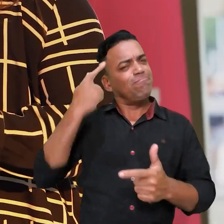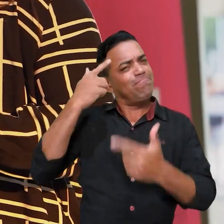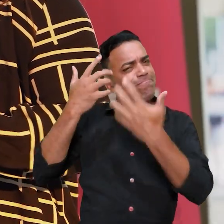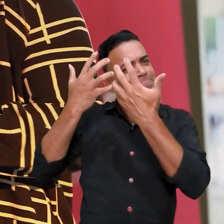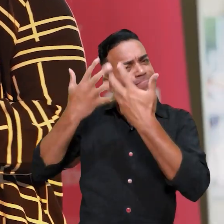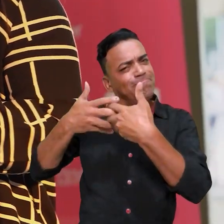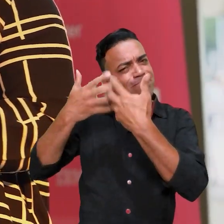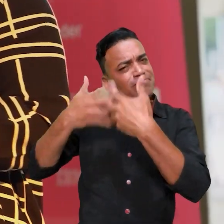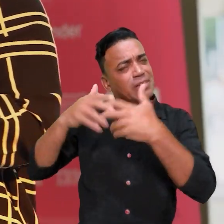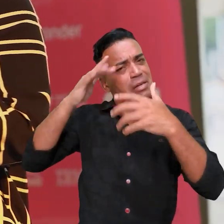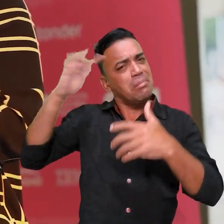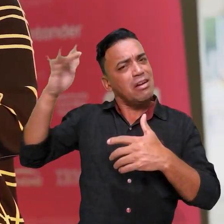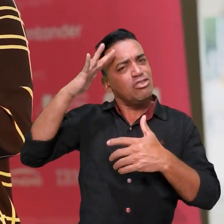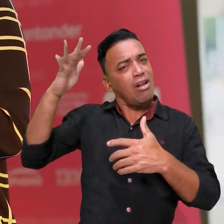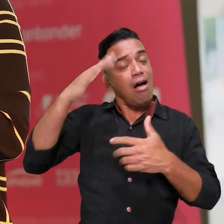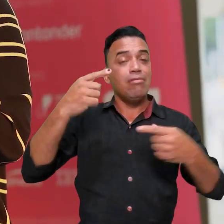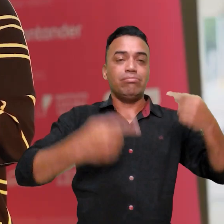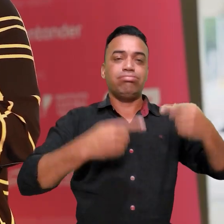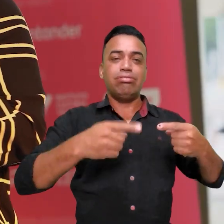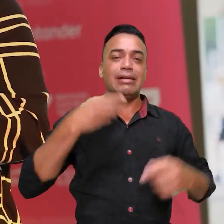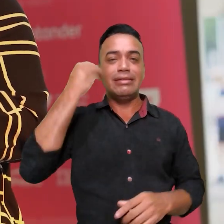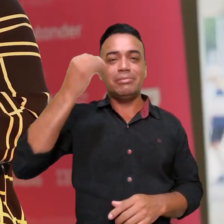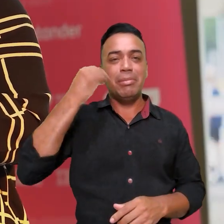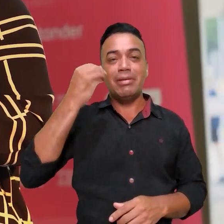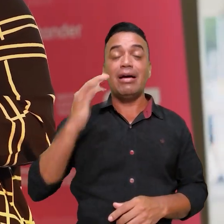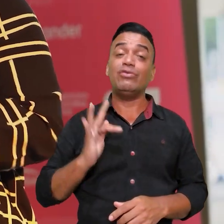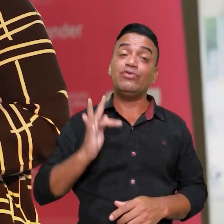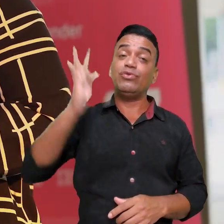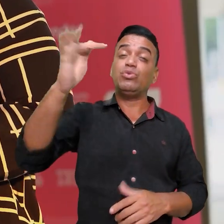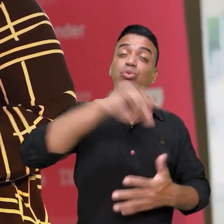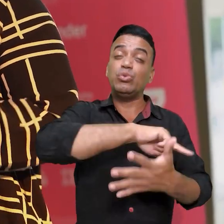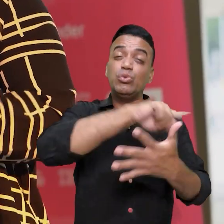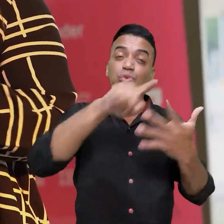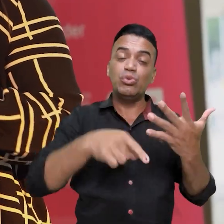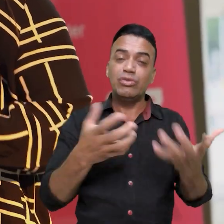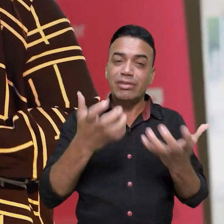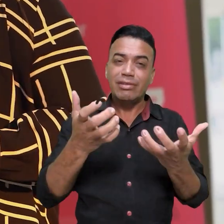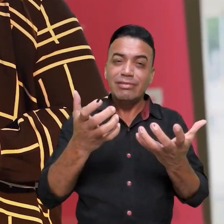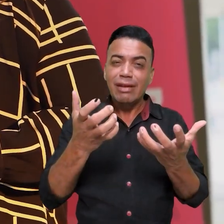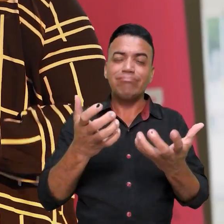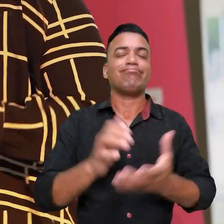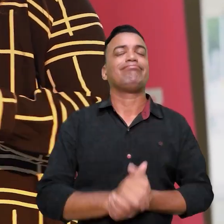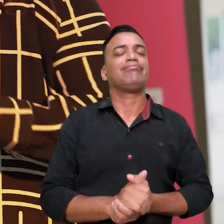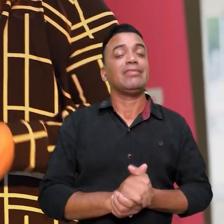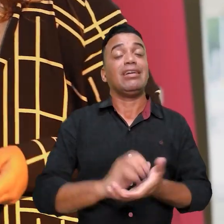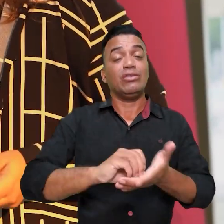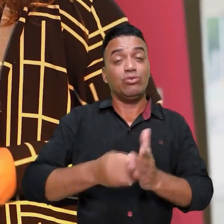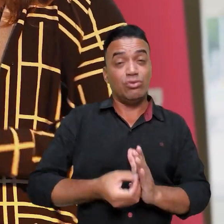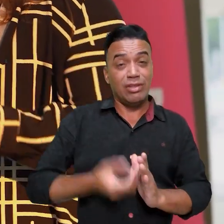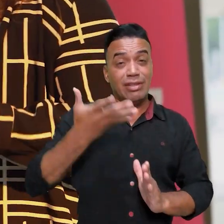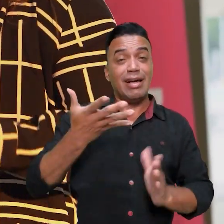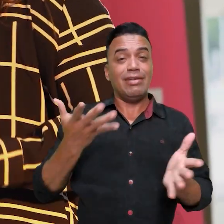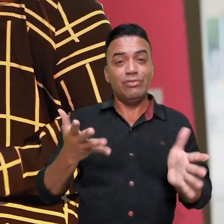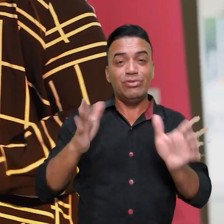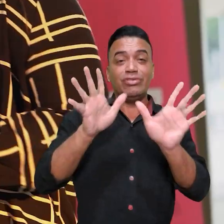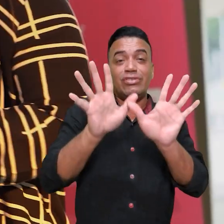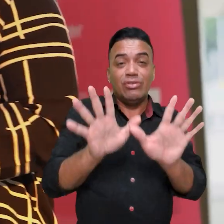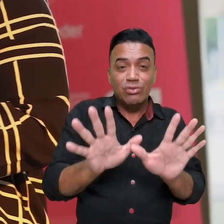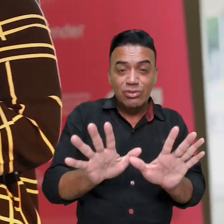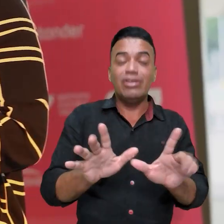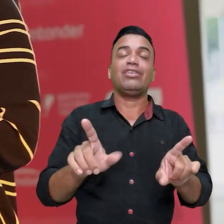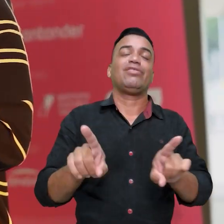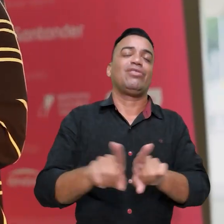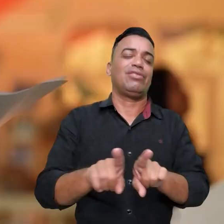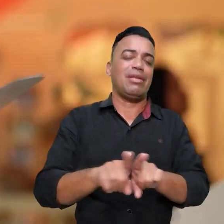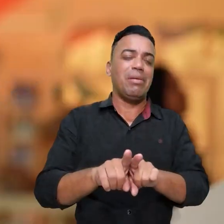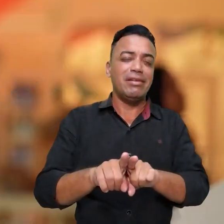refletir, imaginar, debater e experimentar os futuros que desejamos, mais sustentáveis, mais inclusivos e mais equitativos